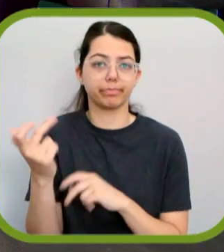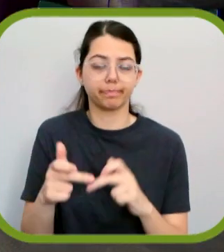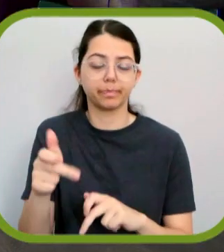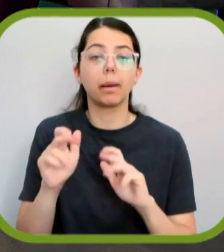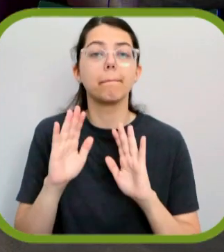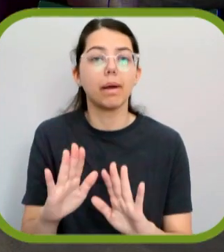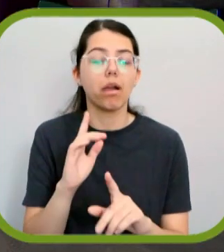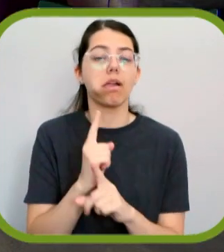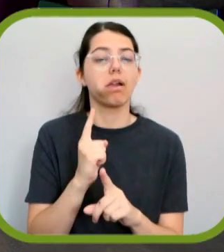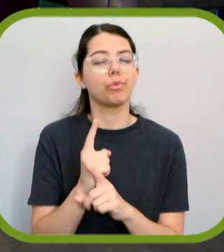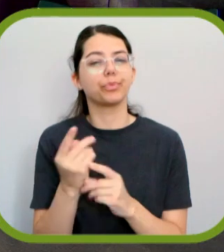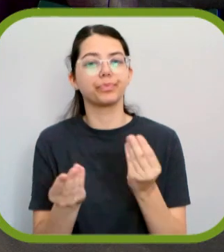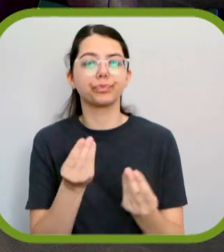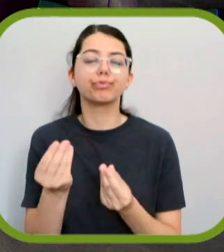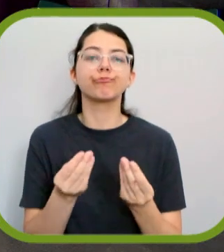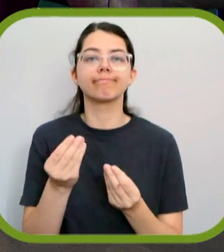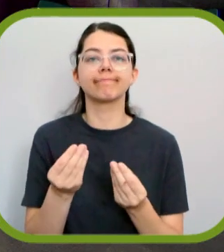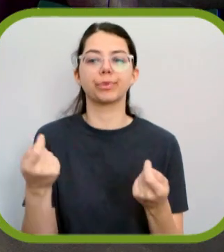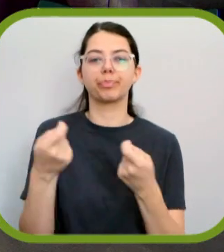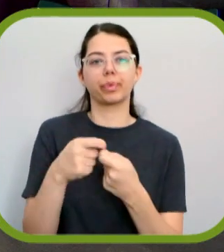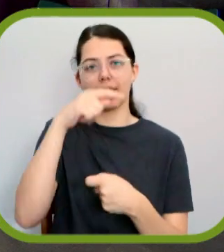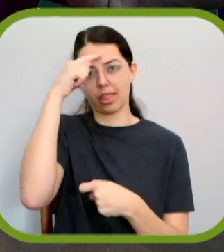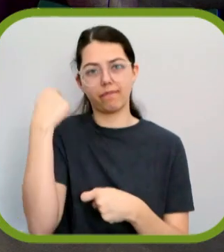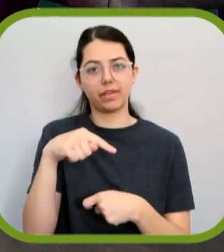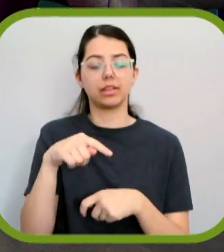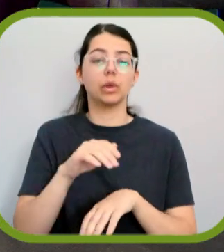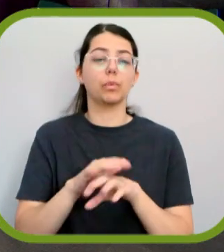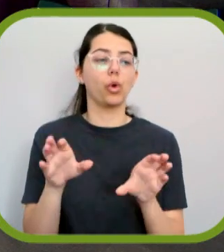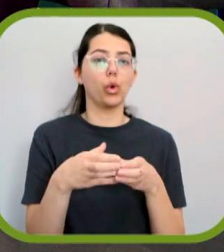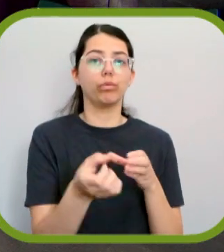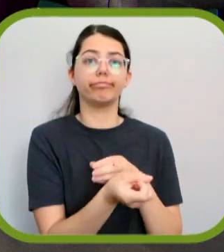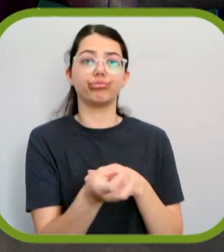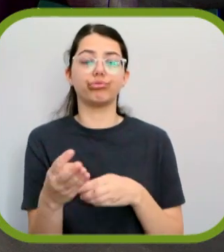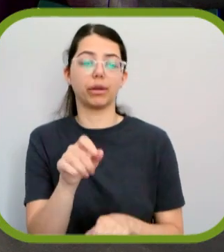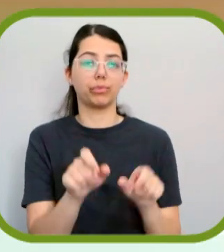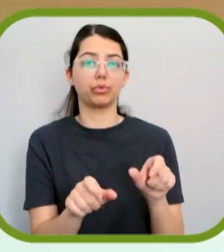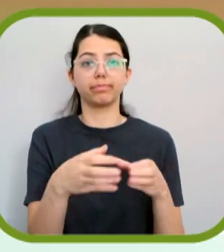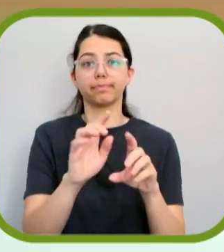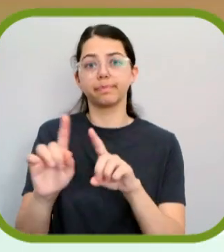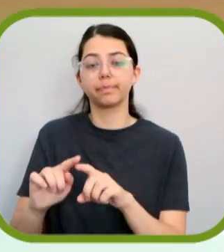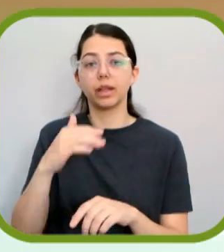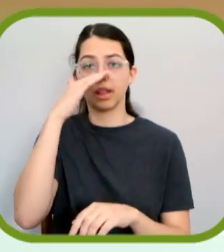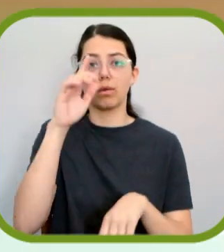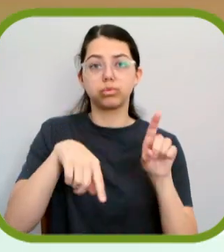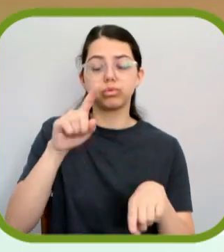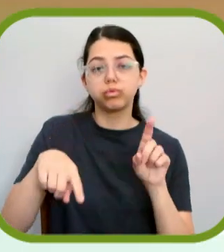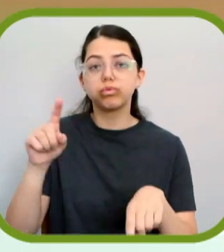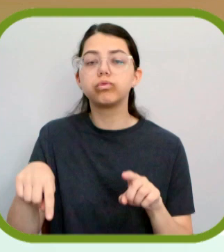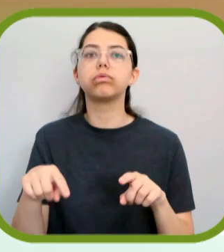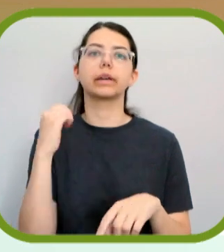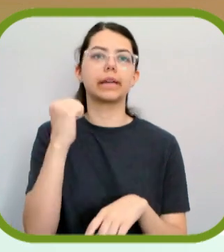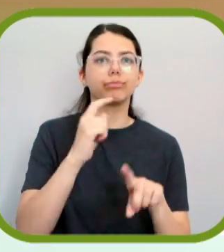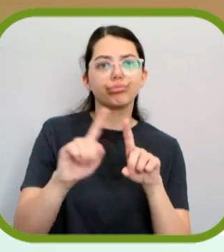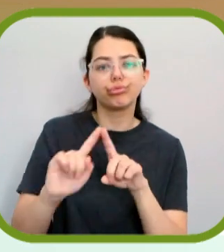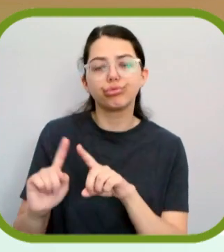abaixo dos 16, mas ainda assim é difícil de conseguir conjugar quando temos vários grupos de pessoas a cometer crimes